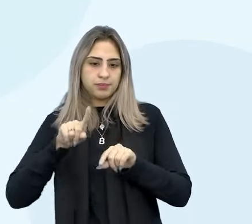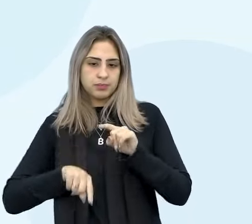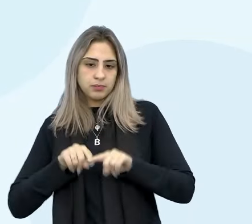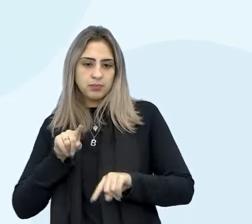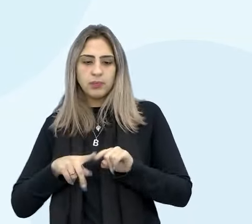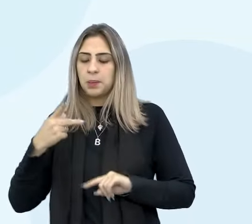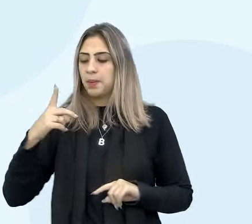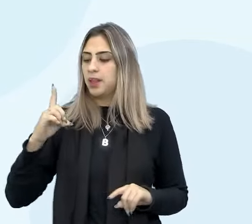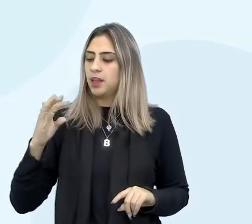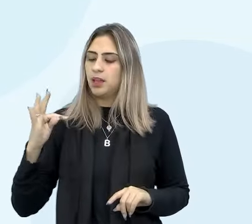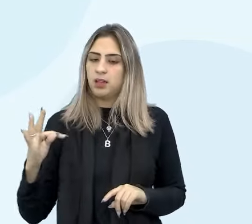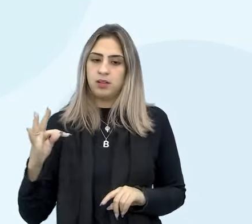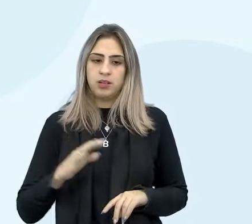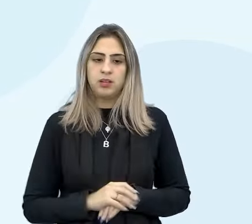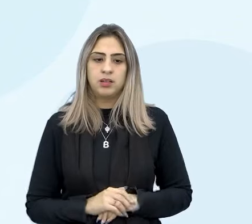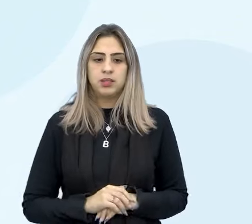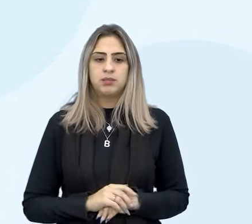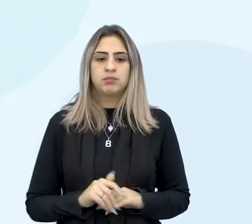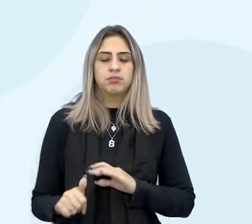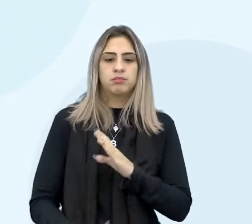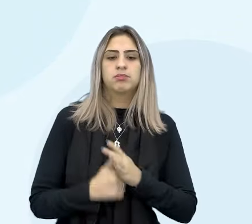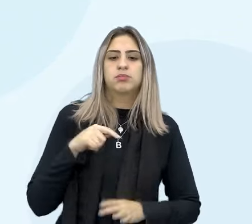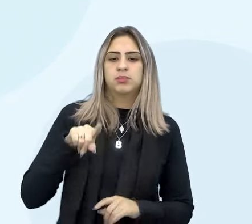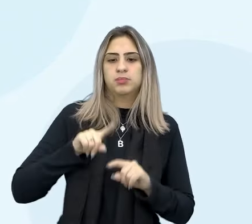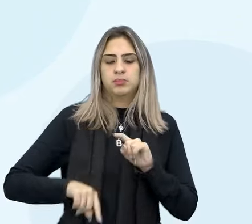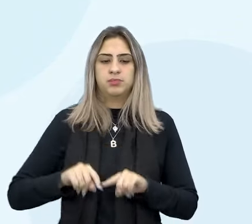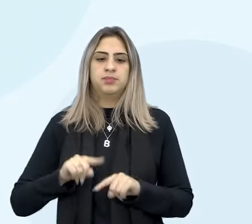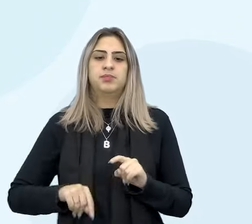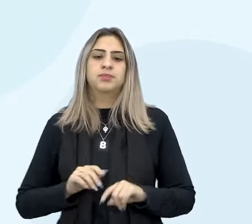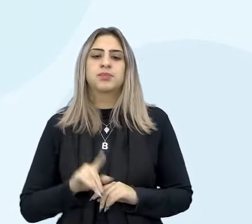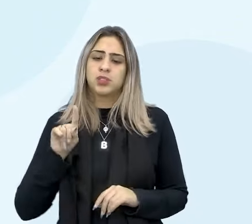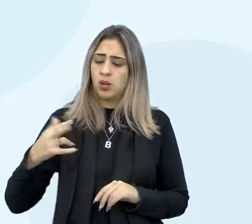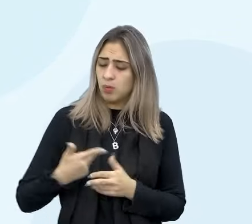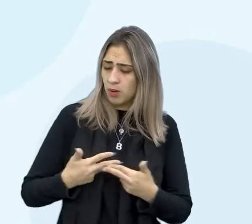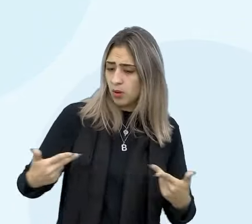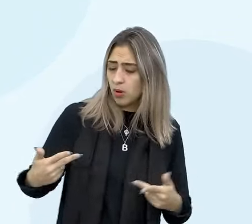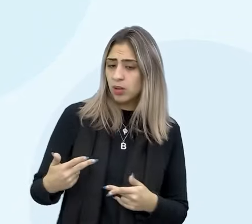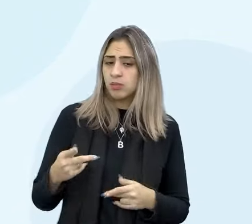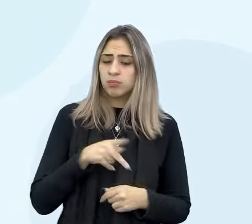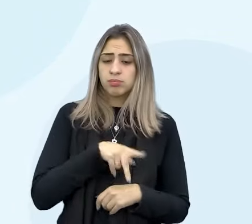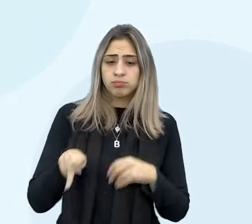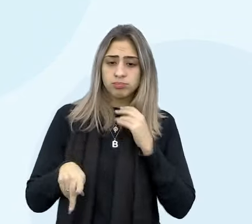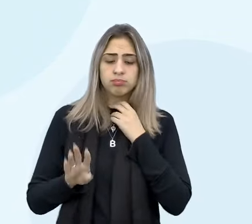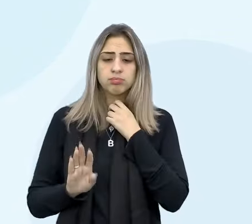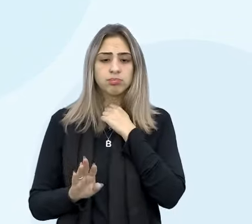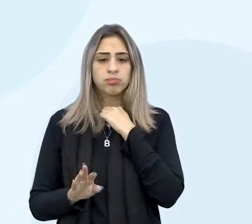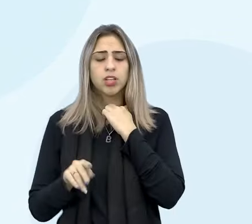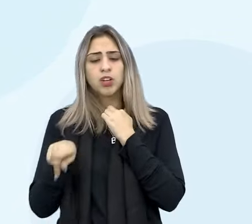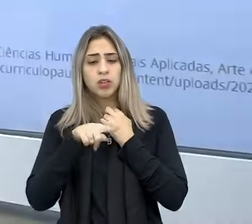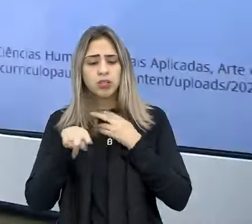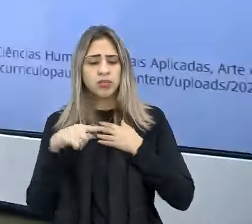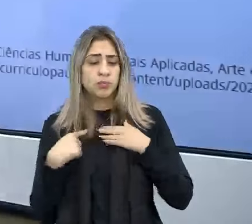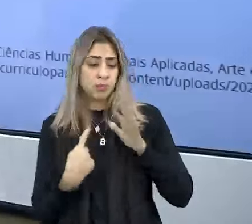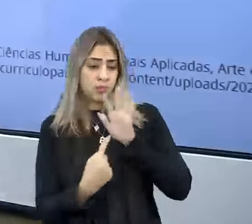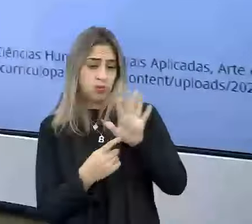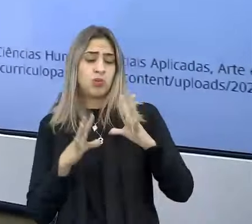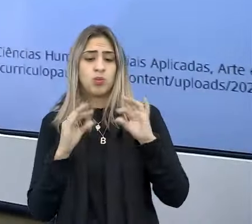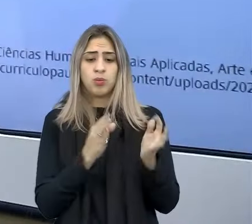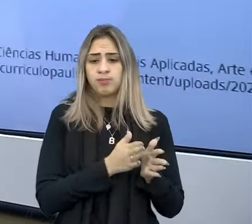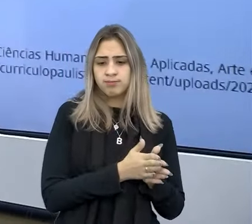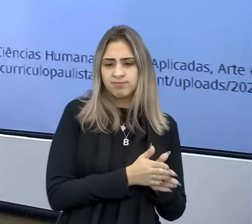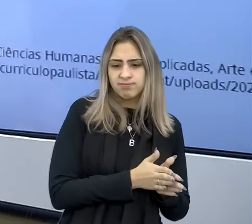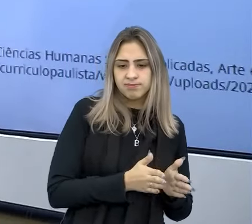em PDF. Se apropriem desse material. Só uma coisa, professor Vanderlei, assim, a gente mostrou toda a parte do percurso e